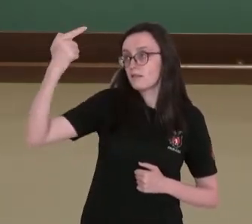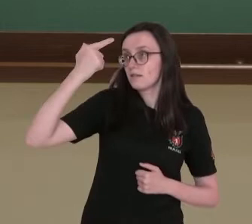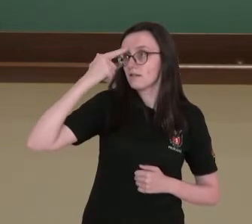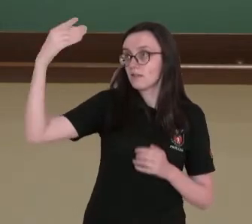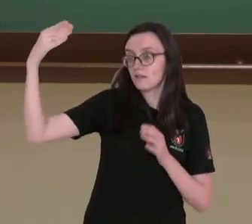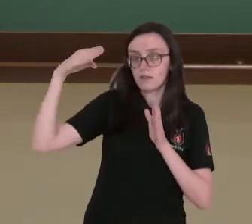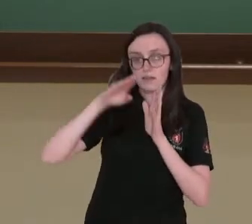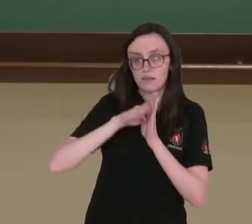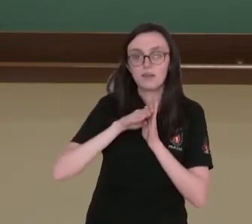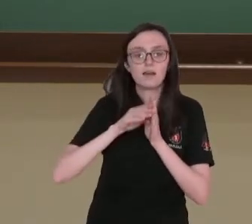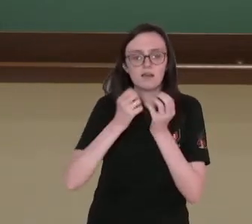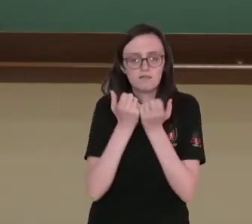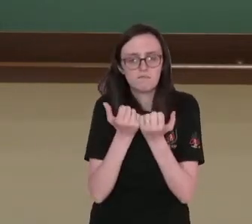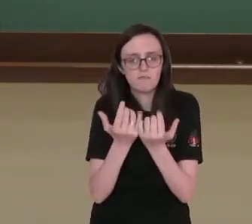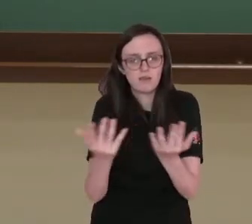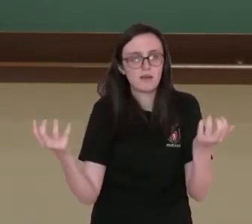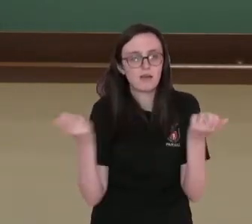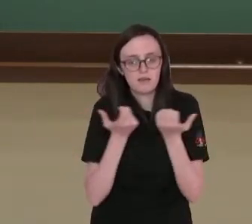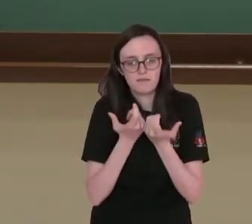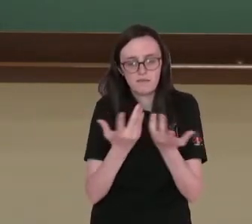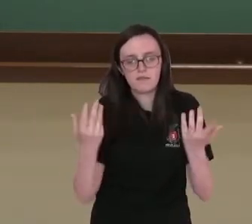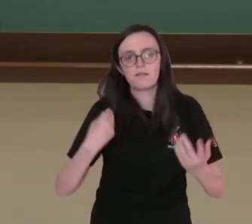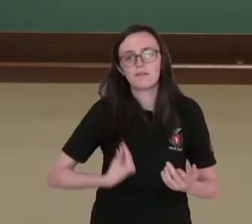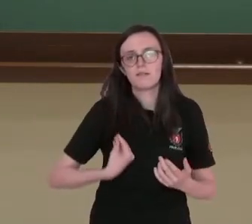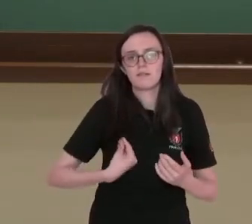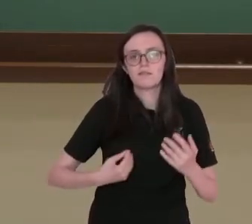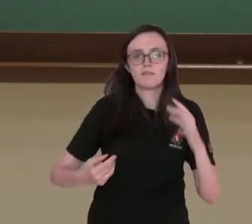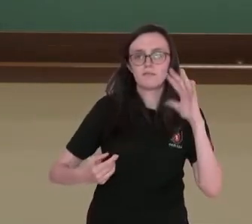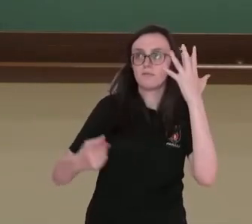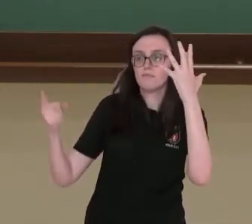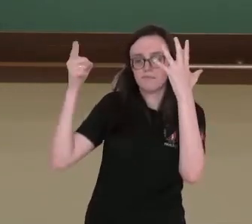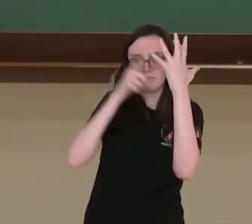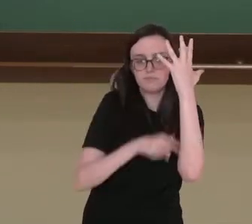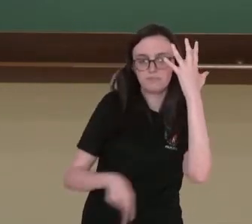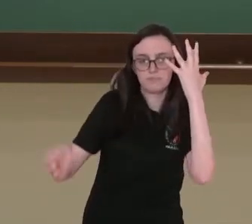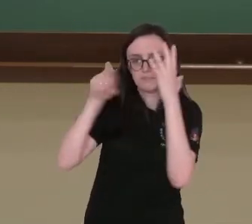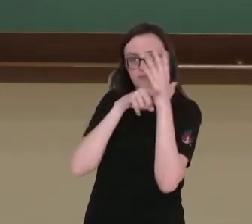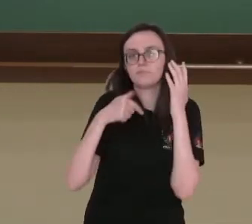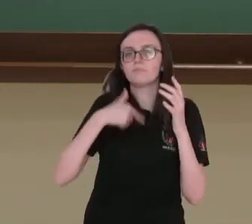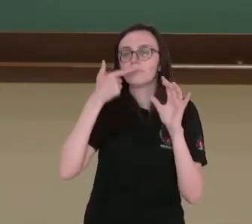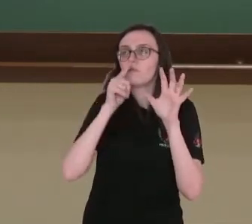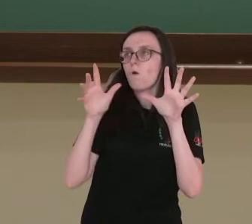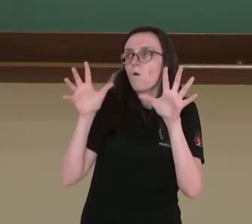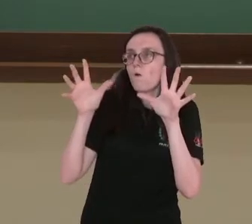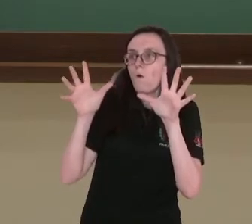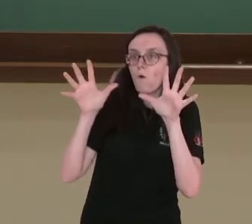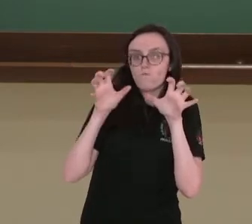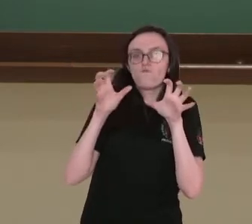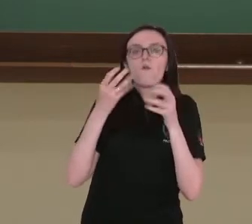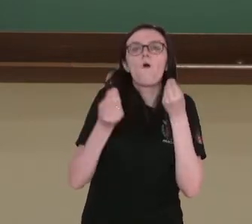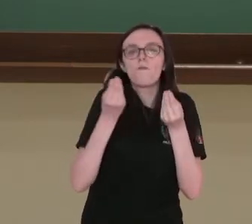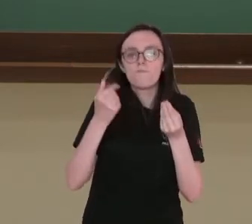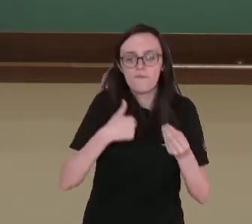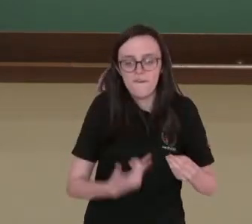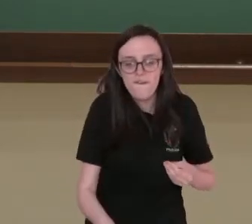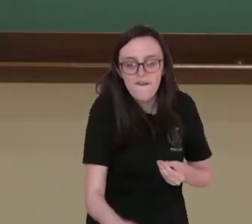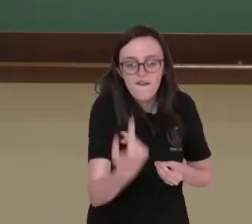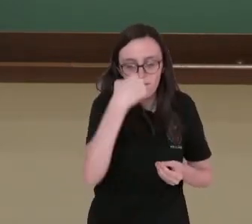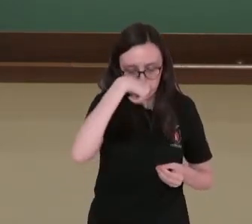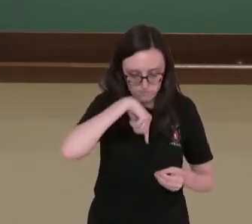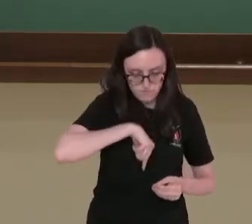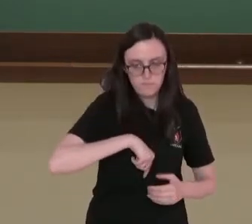chegou nas plantas, as plantas fizeram fotossíntese, eu absorvi essa energia comendo as plantas, essa energia está aqui